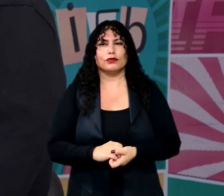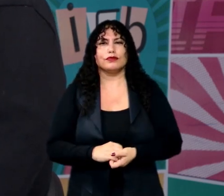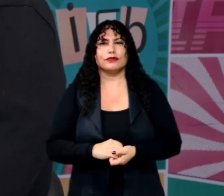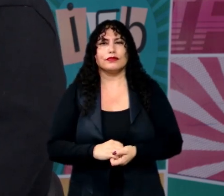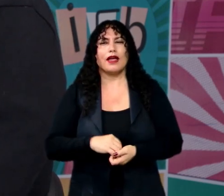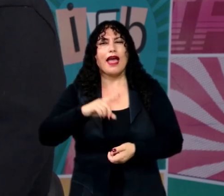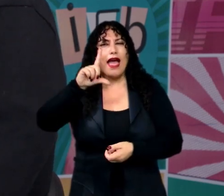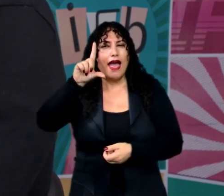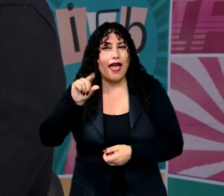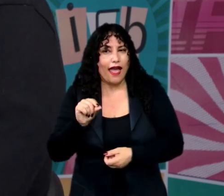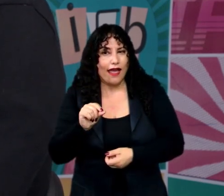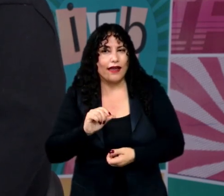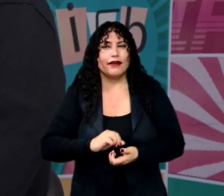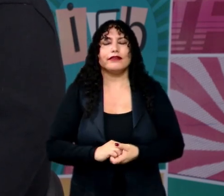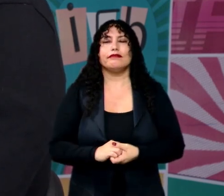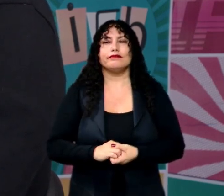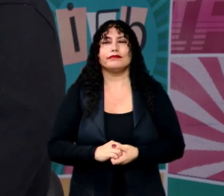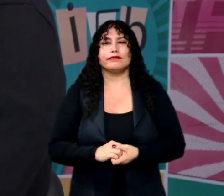isso é